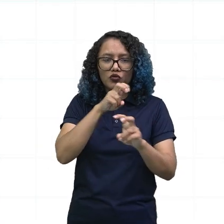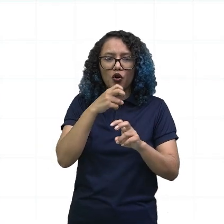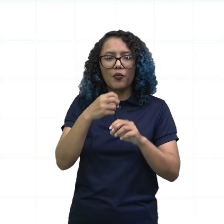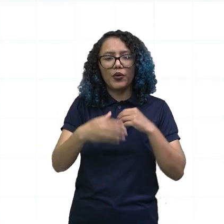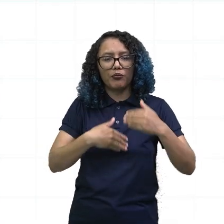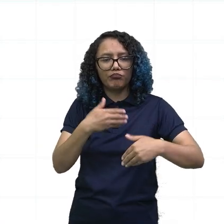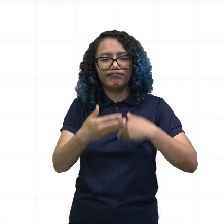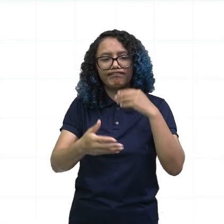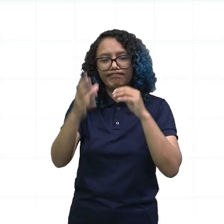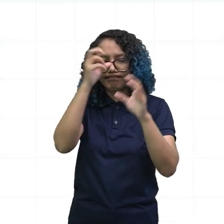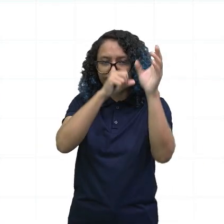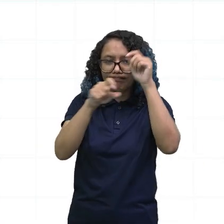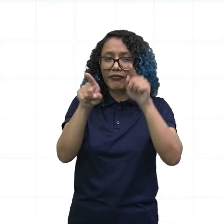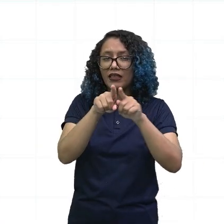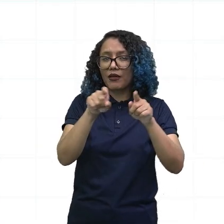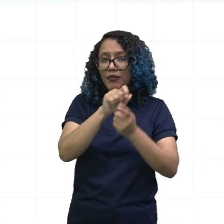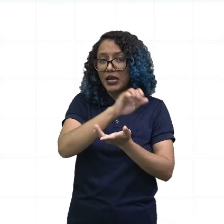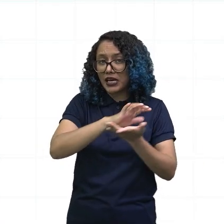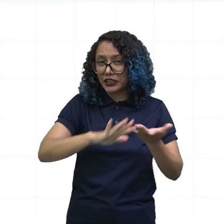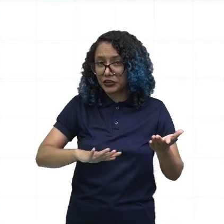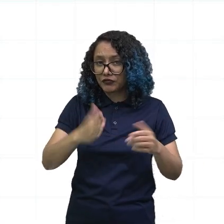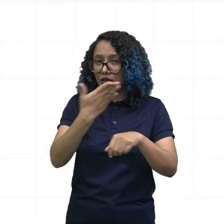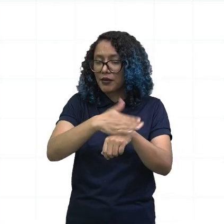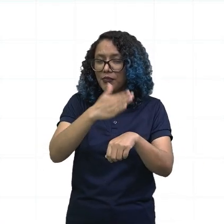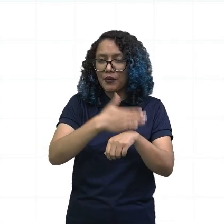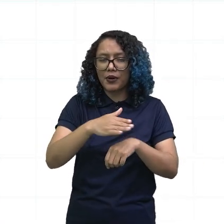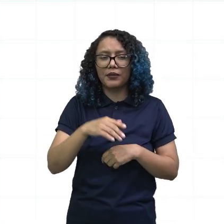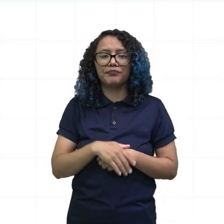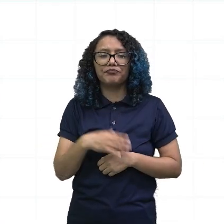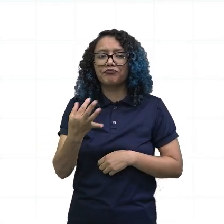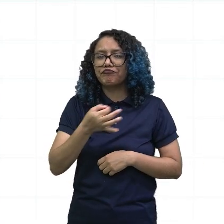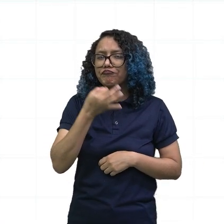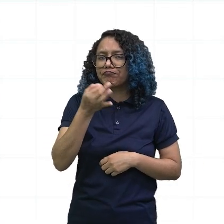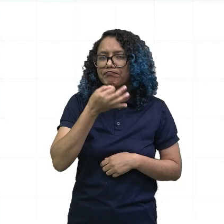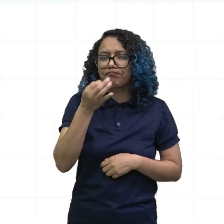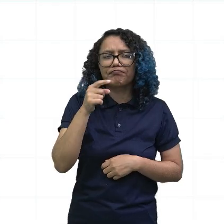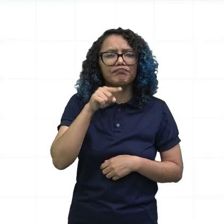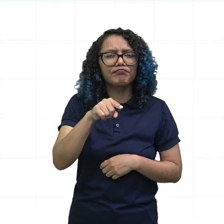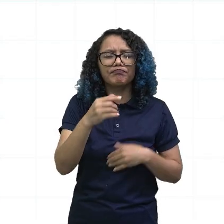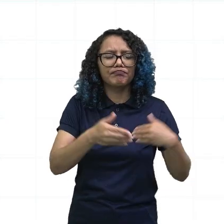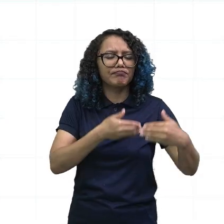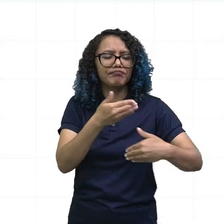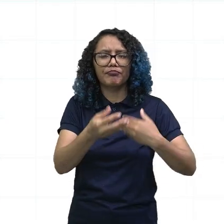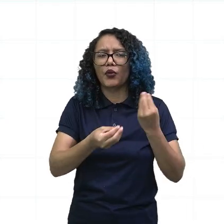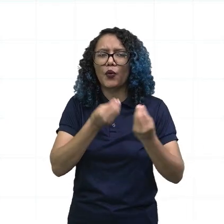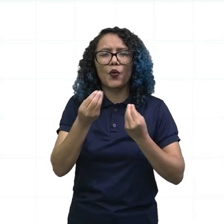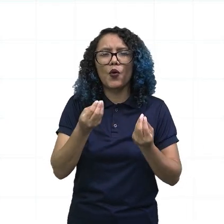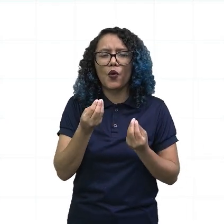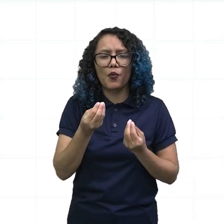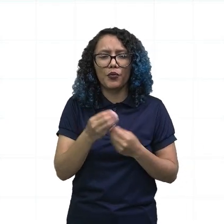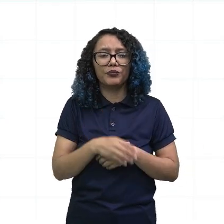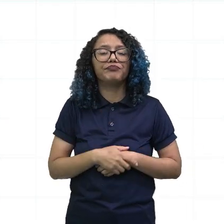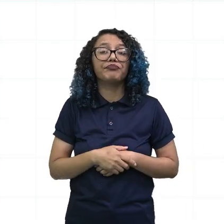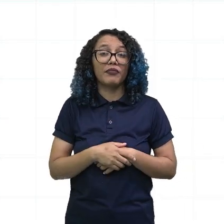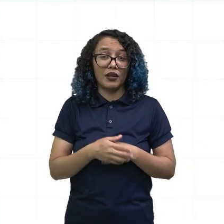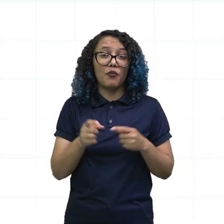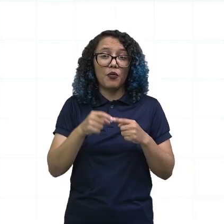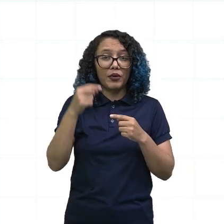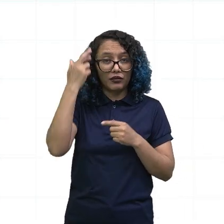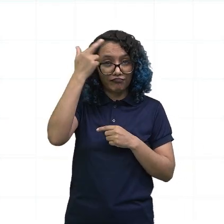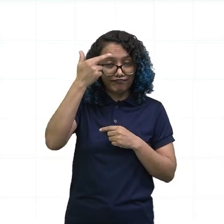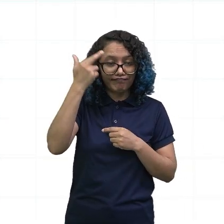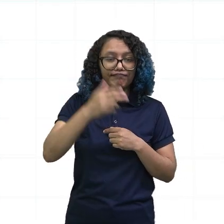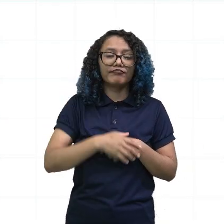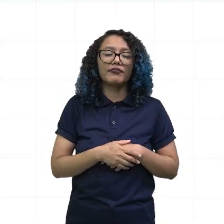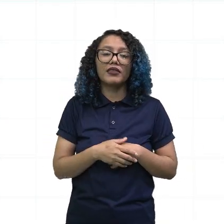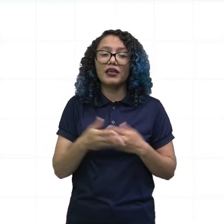atividades realizadas. O que você achou, né? Como foi o teu processo? Aqui é a sua reflexão. E aí a gente